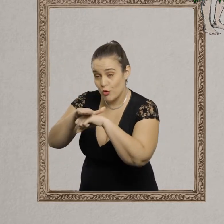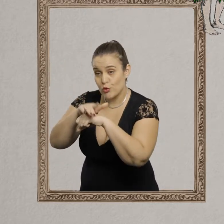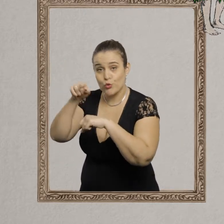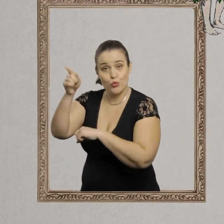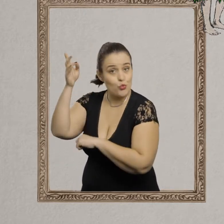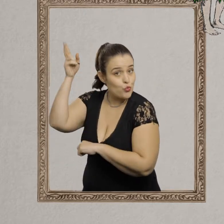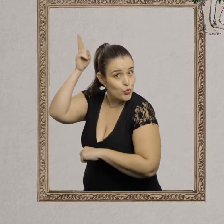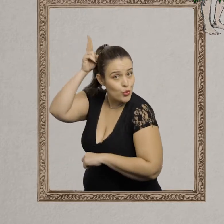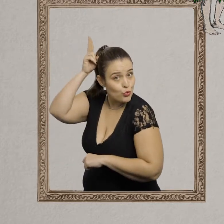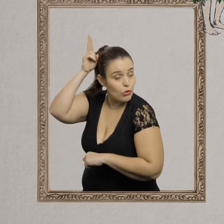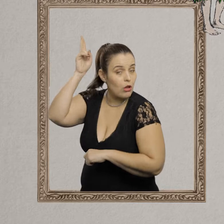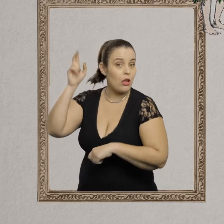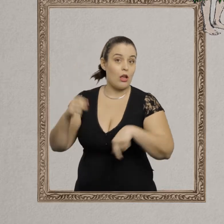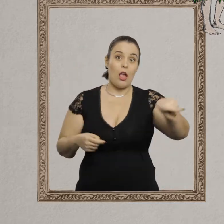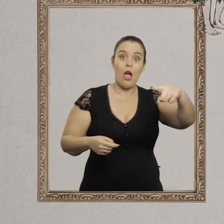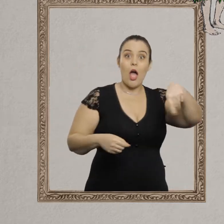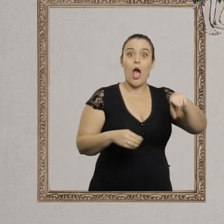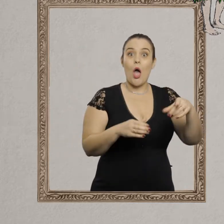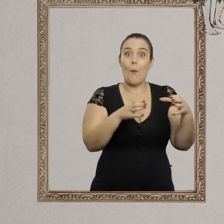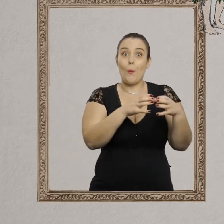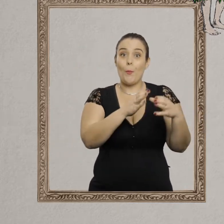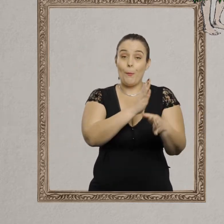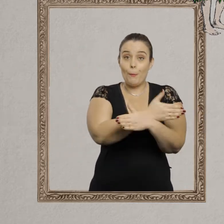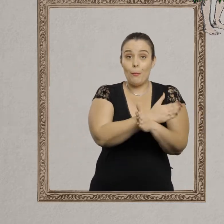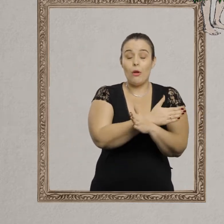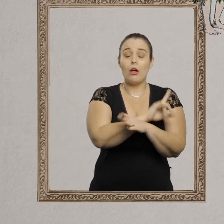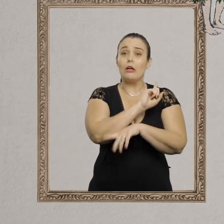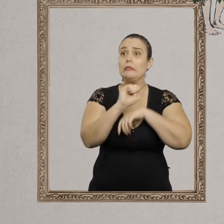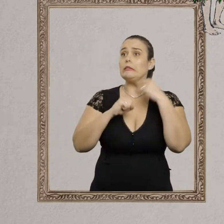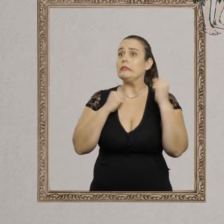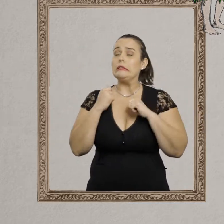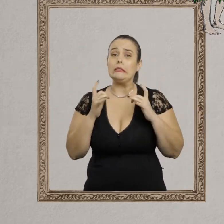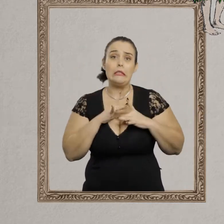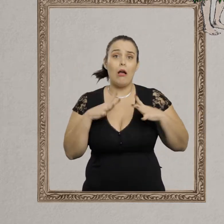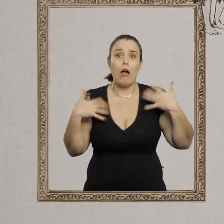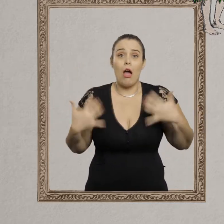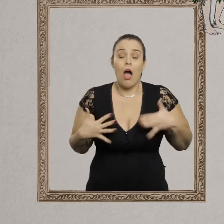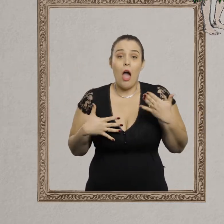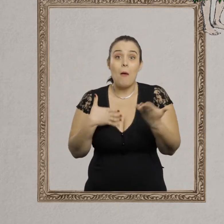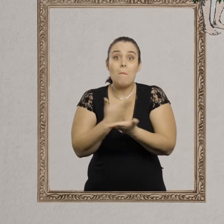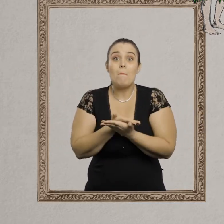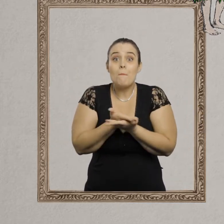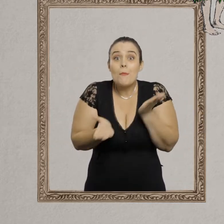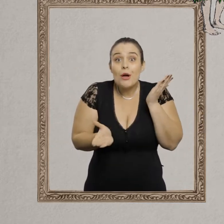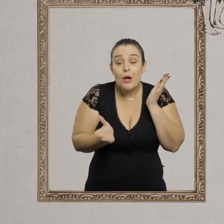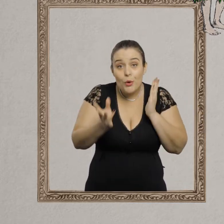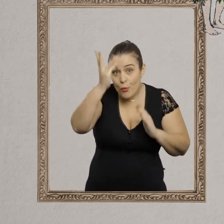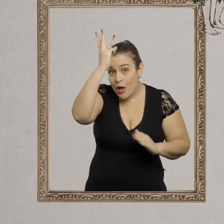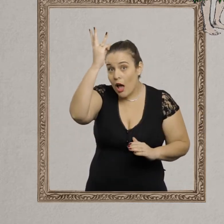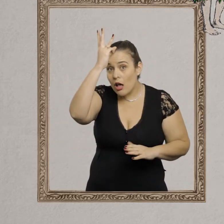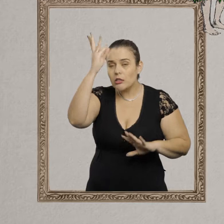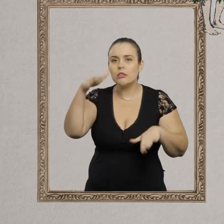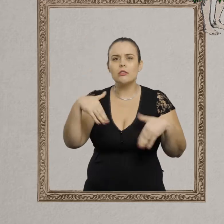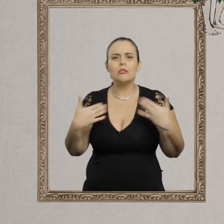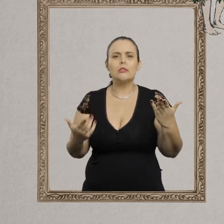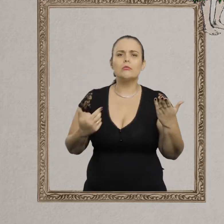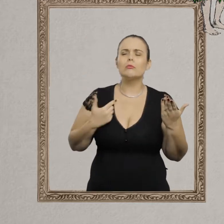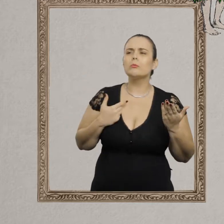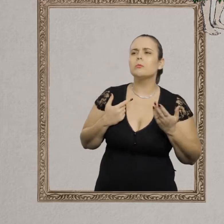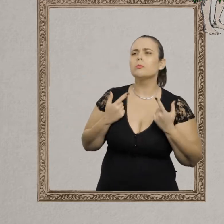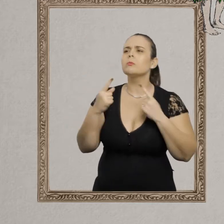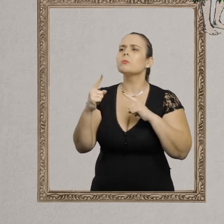Os meninos perdidos ficaram muito apavorados com a ideia de perder Wendy. Por isso, os meninos